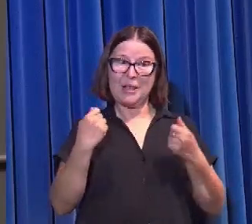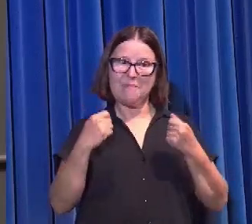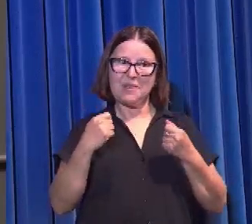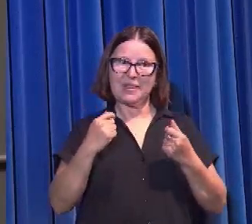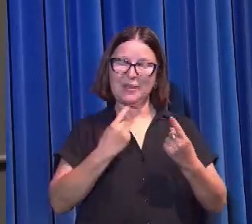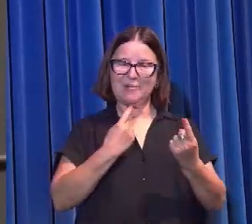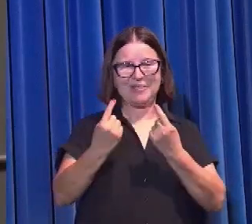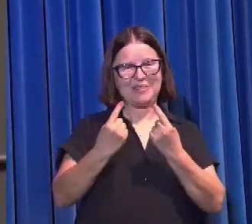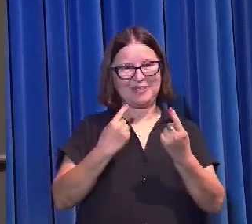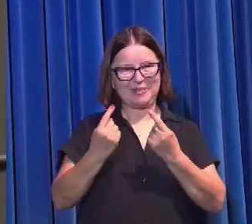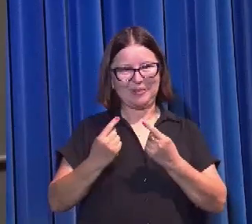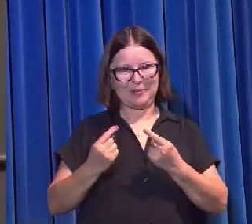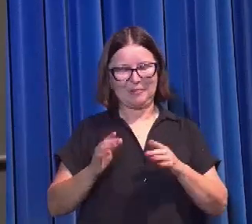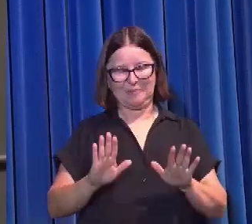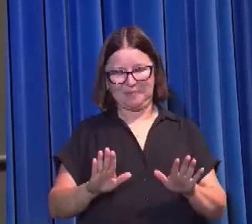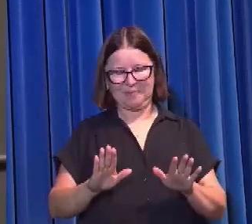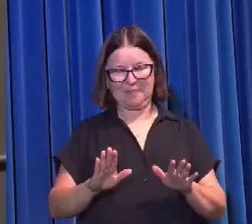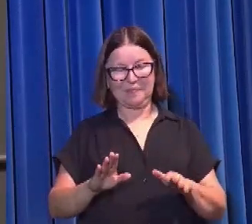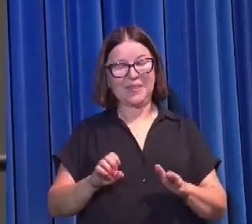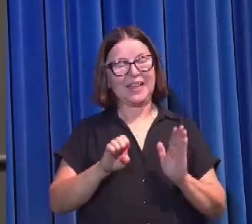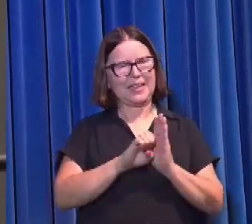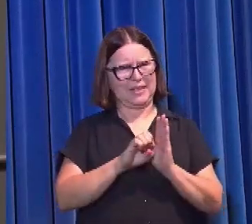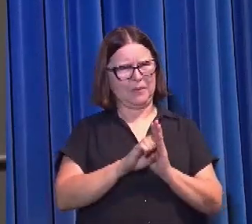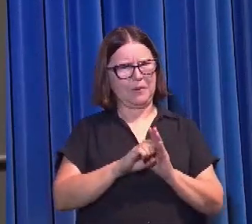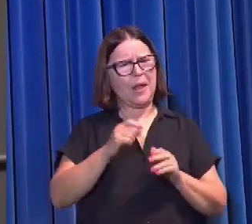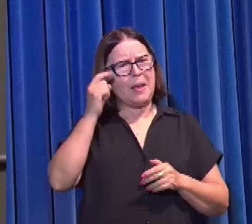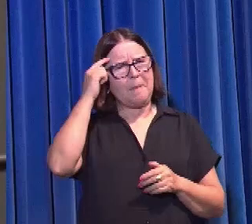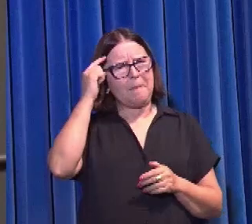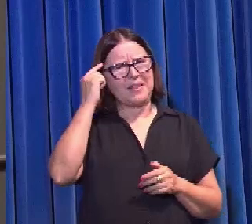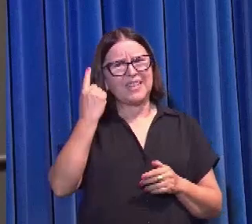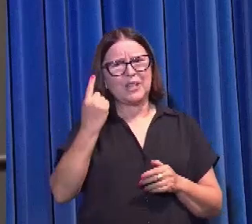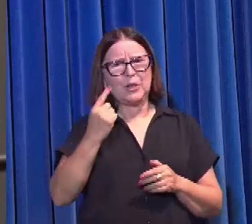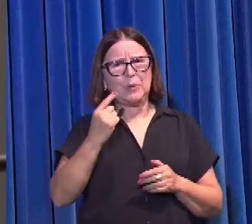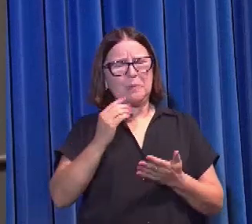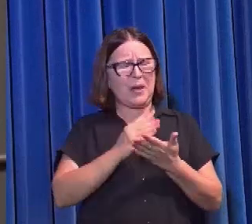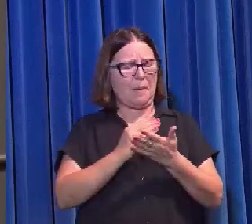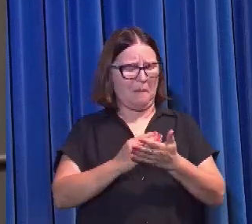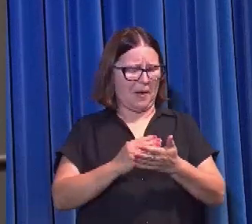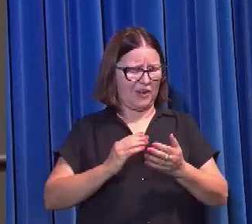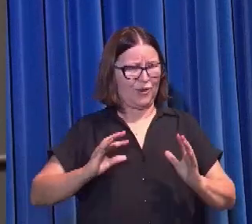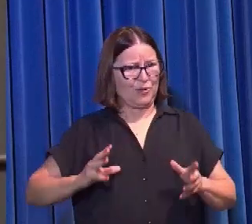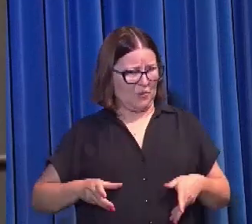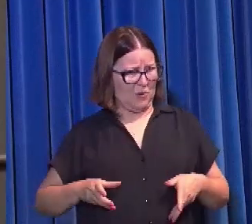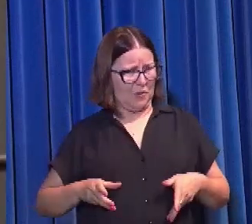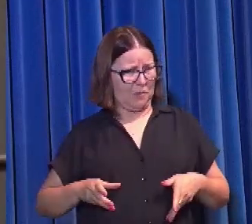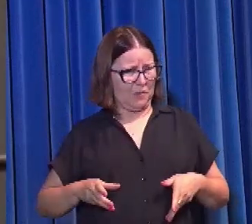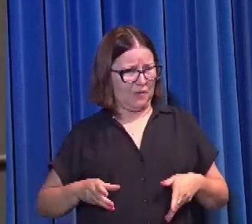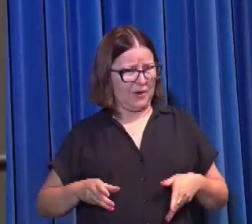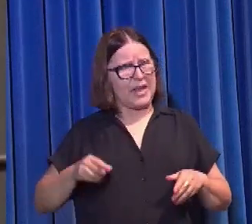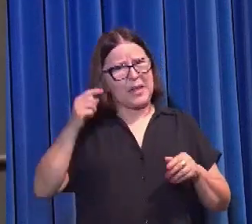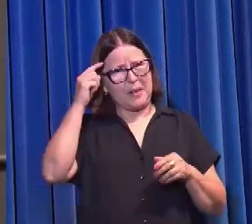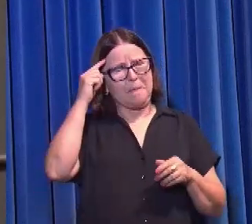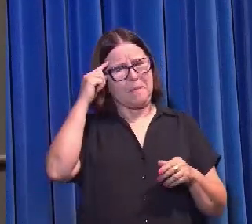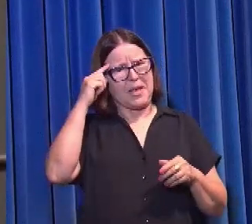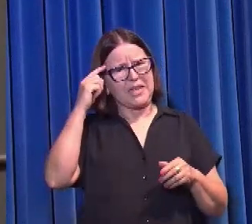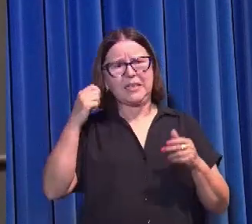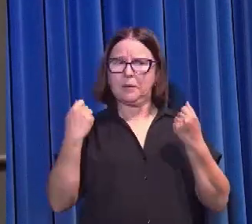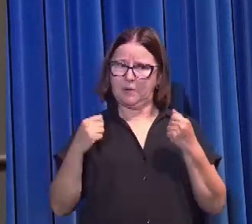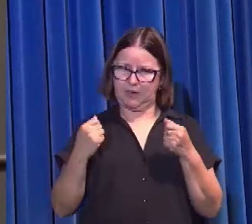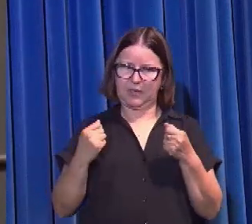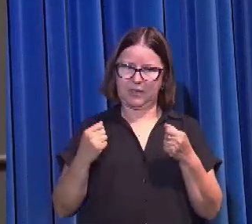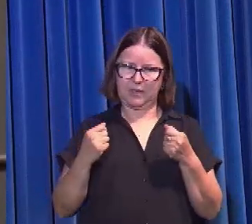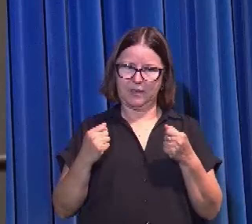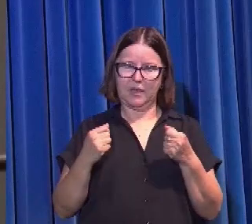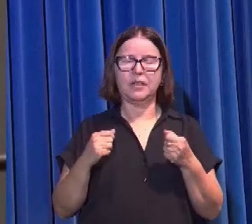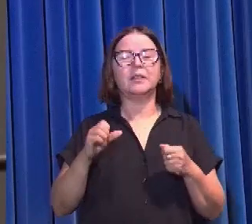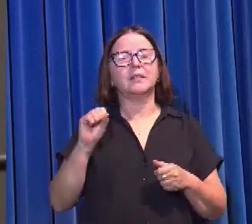alguma parte do seu corpo humano, qualquer parte, e veja se ela é inútil. Ela não é inútil, ela é necessária. Nós